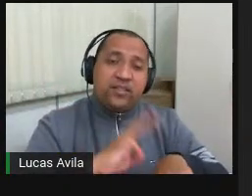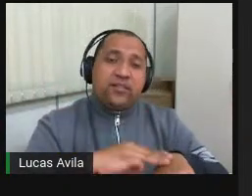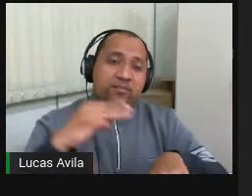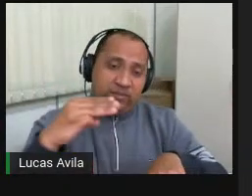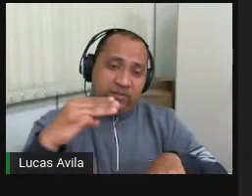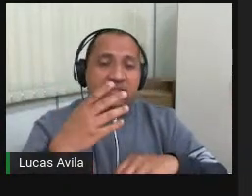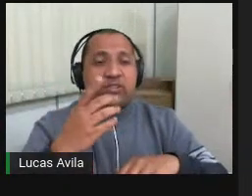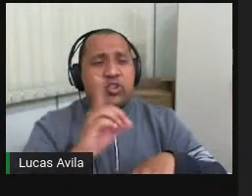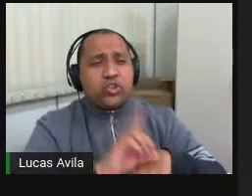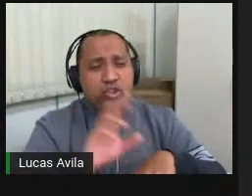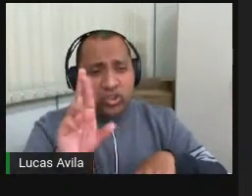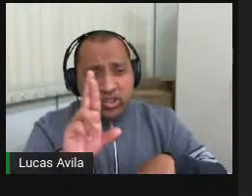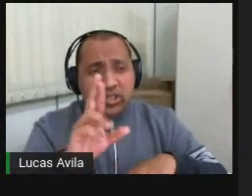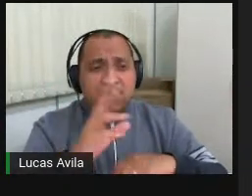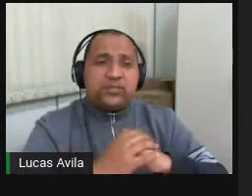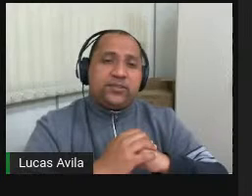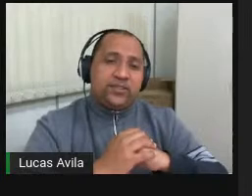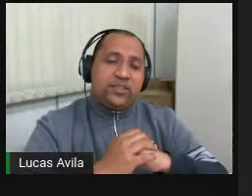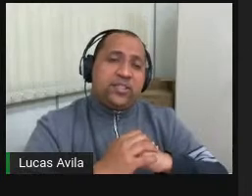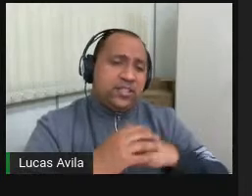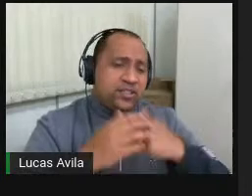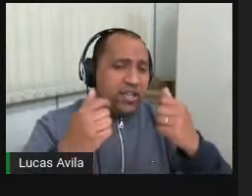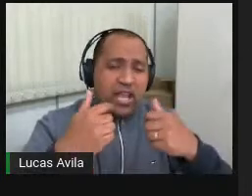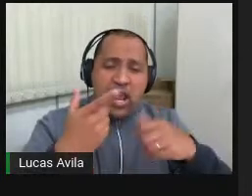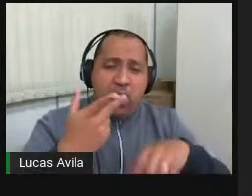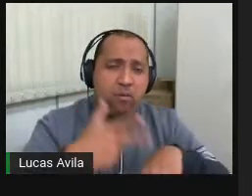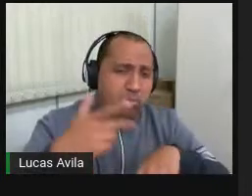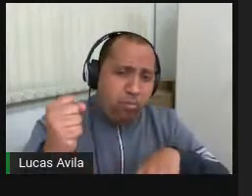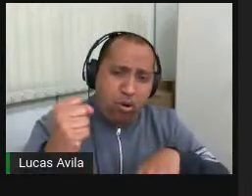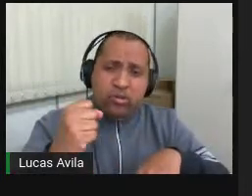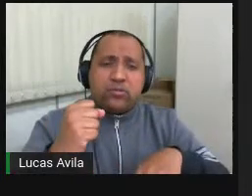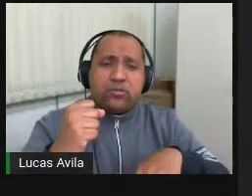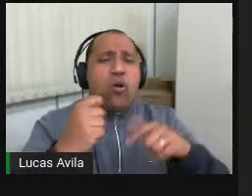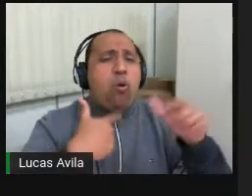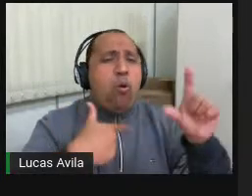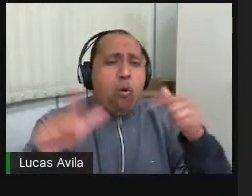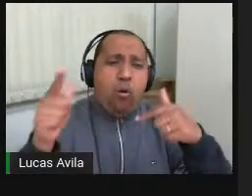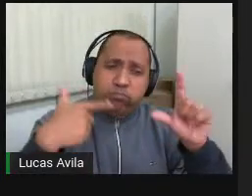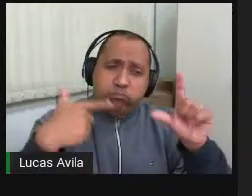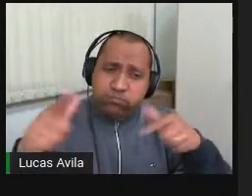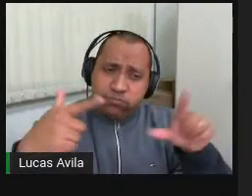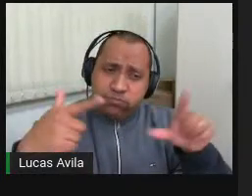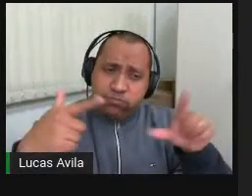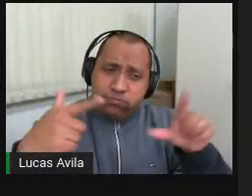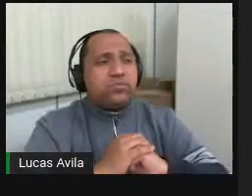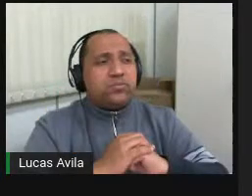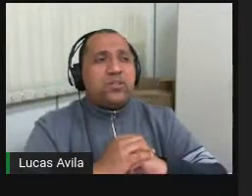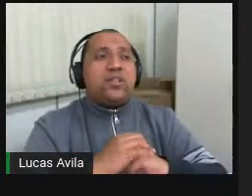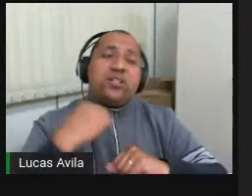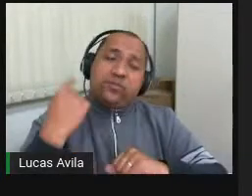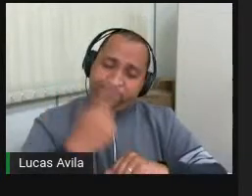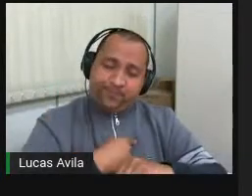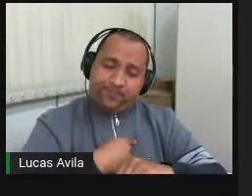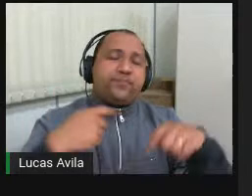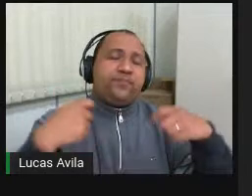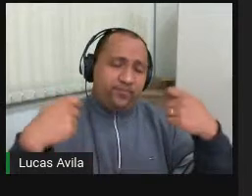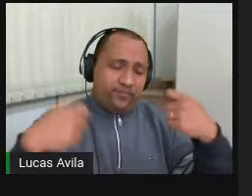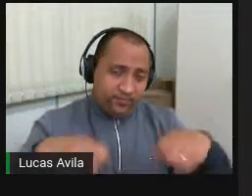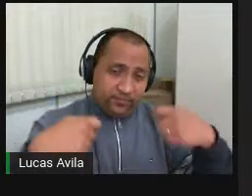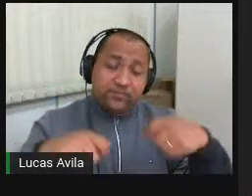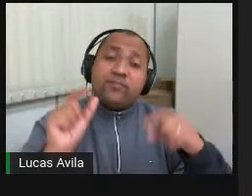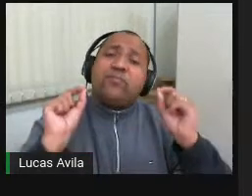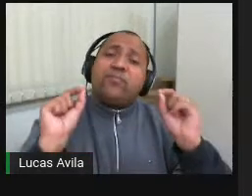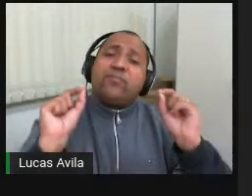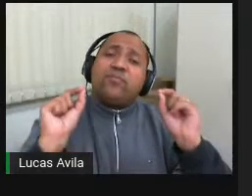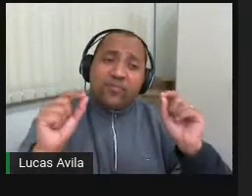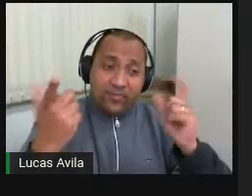de doutorado, de especialização, outras graduações. E, para isso, nós precisamos que a